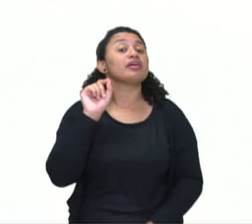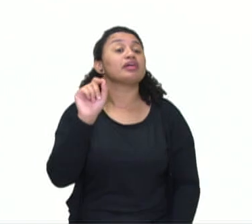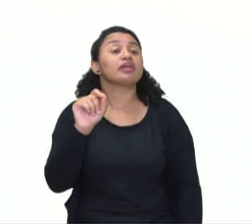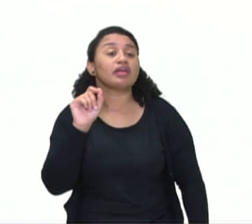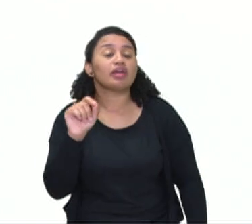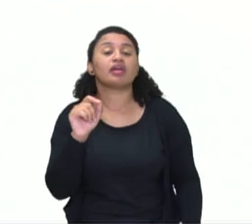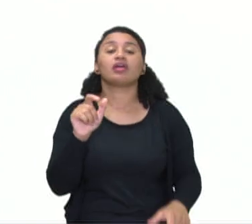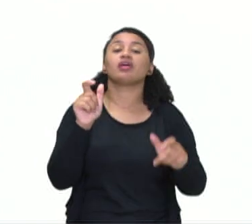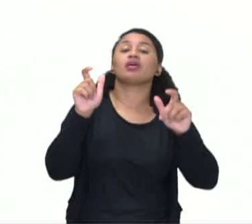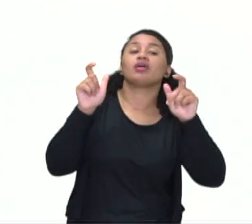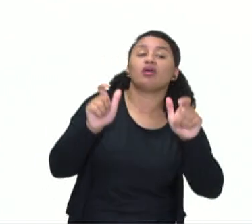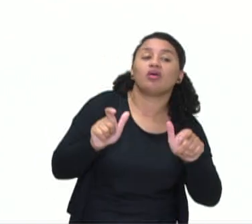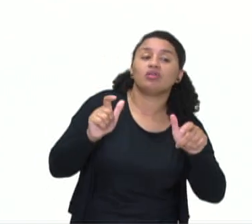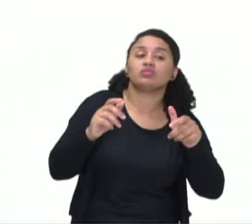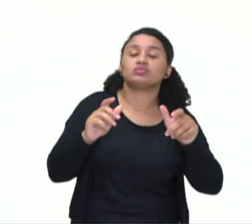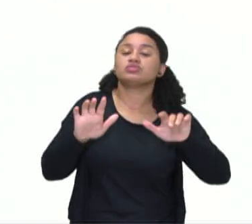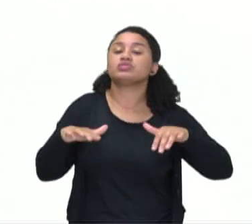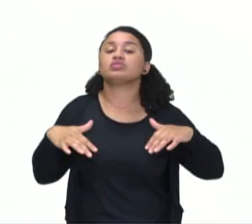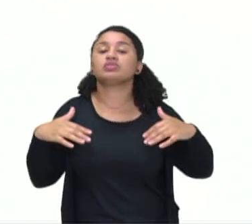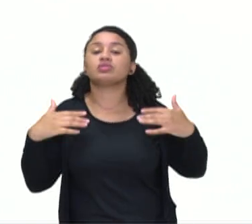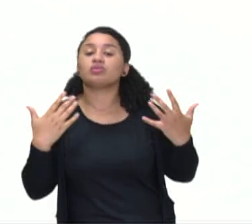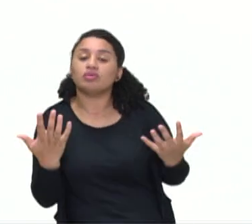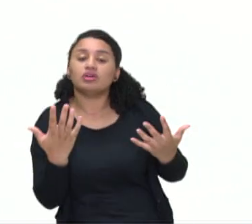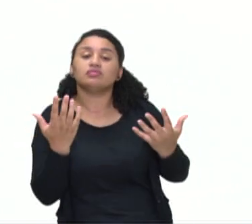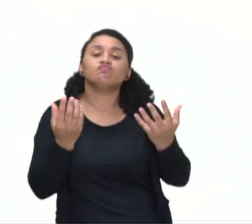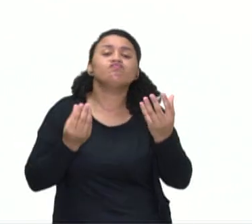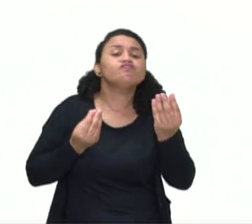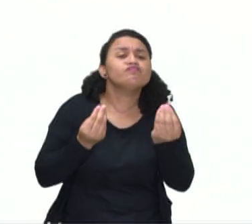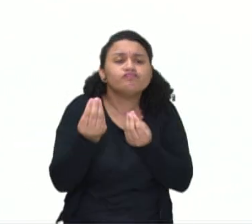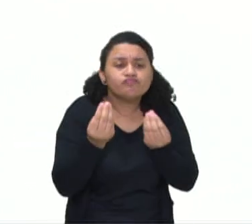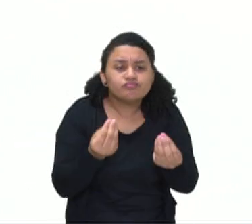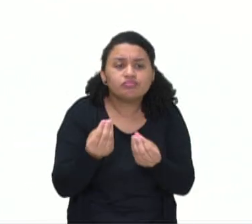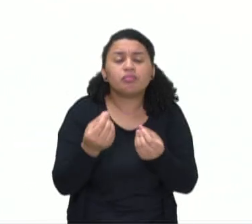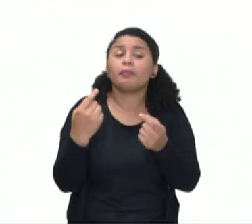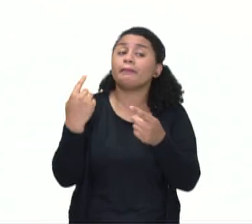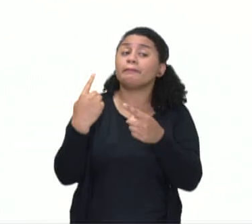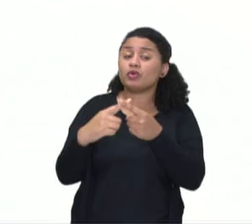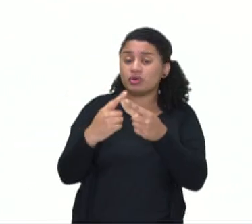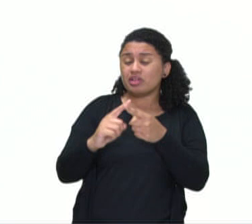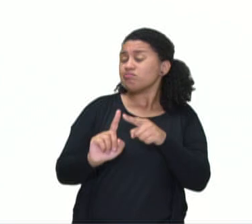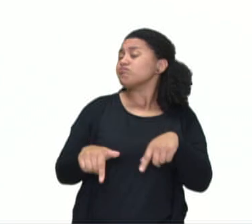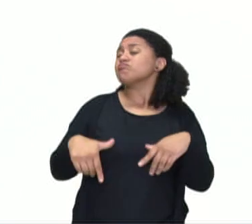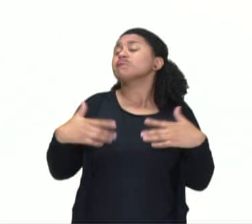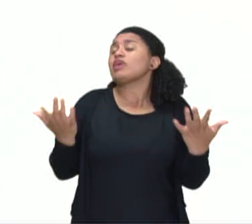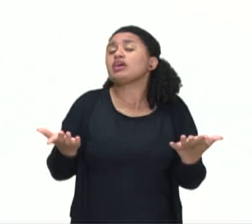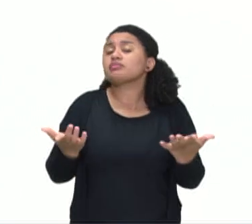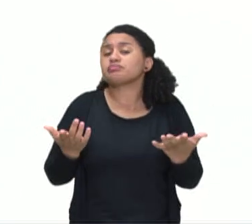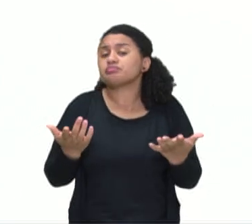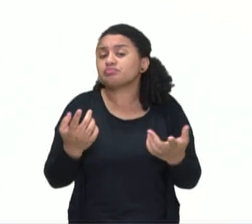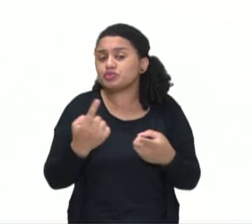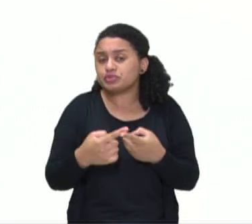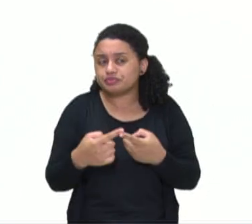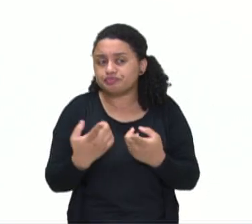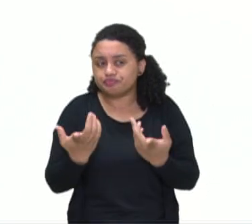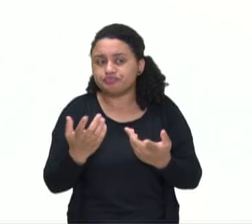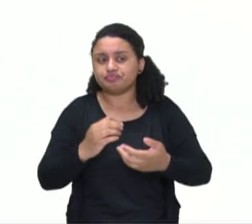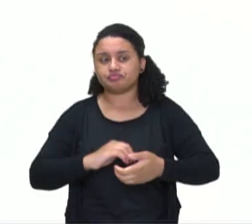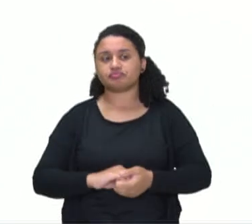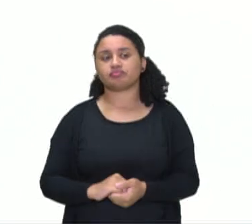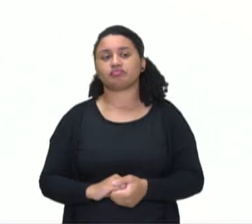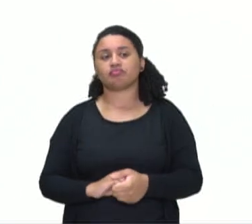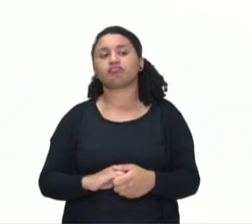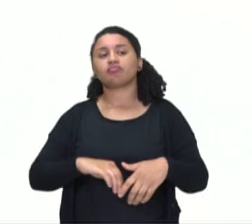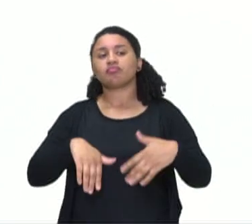onde, quando, como, porquê e para quê, a partir da notação mais importante, excluído